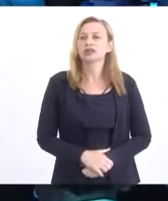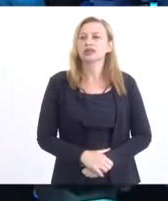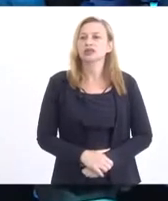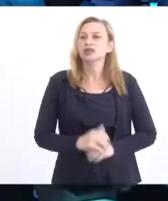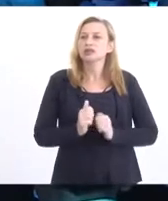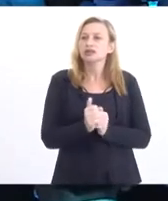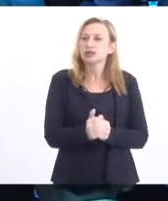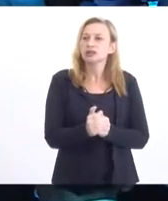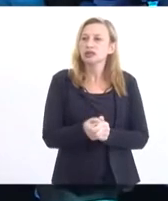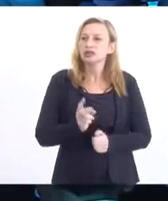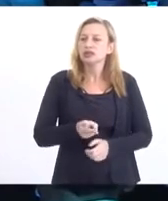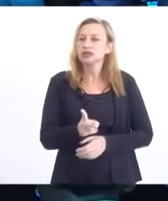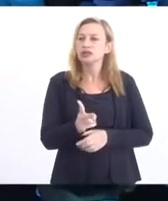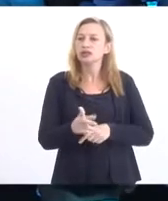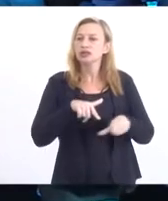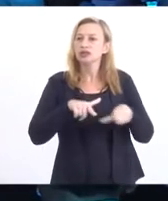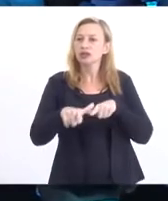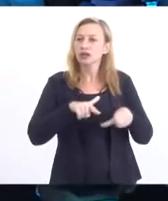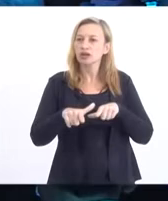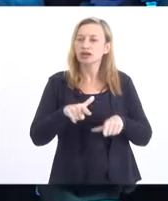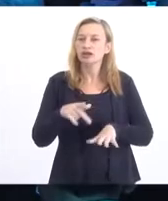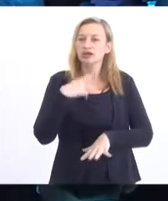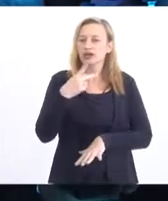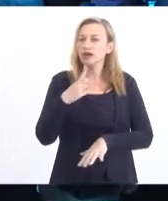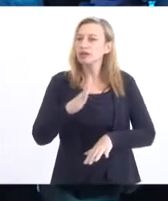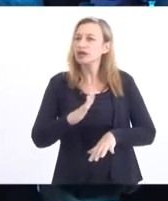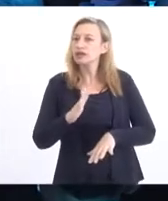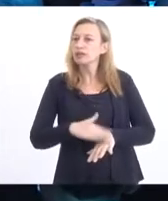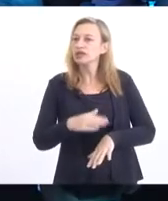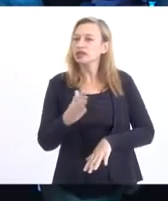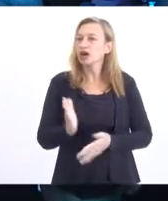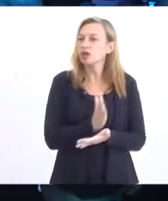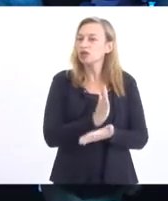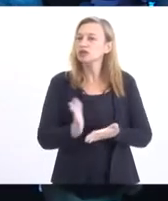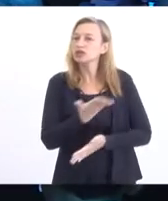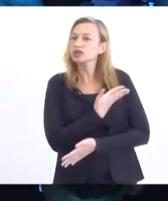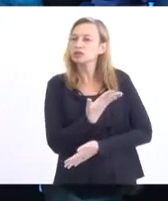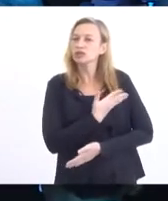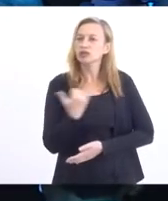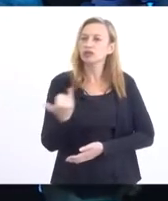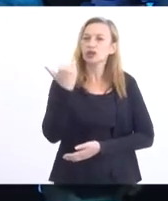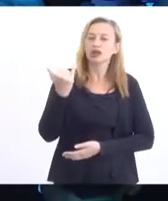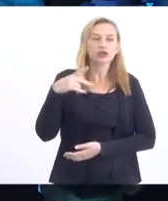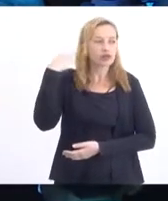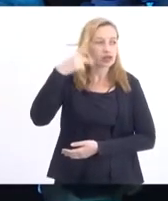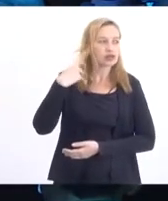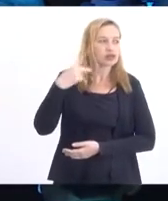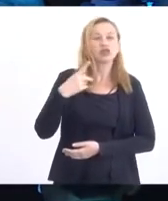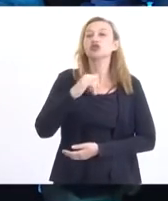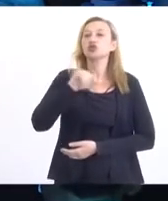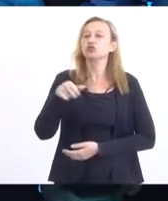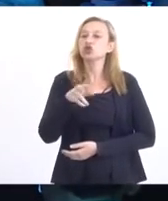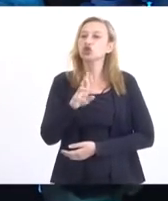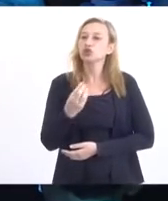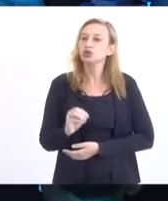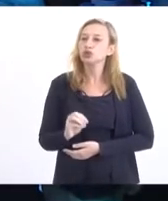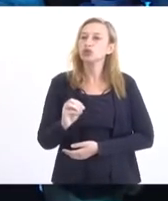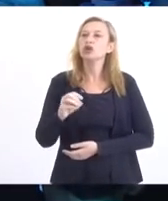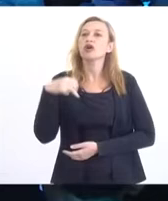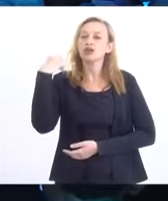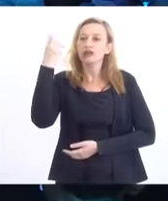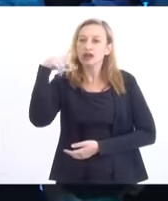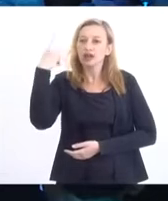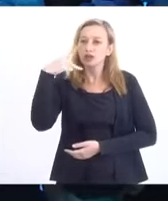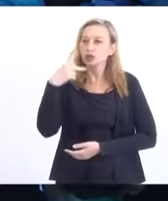prosseguimento aos trabalhos, aproveitar para citar mais alguns companheiros presentes. Nosso vereador de lá, Juninho Paca,